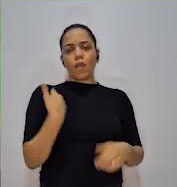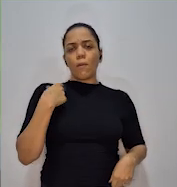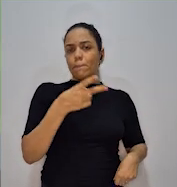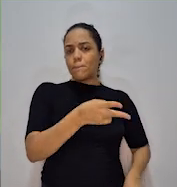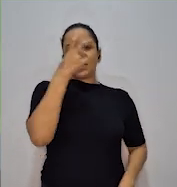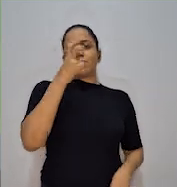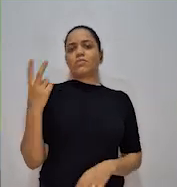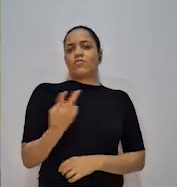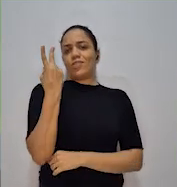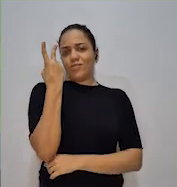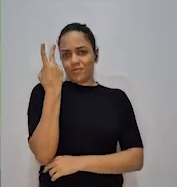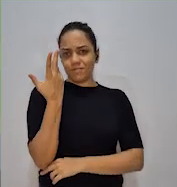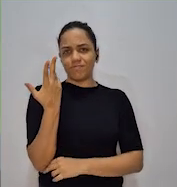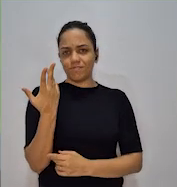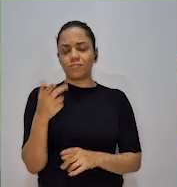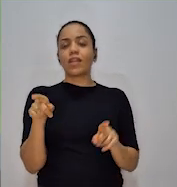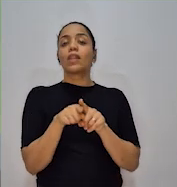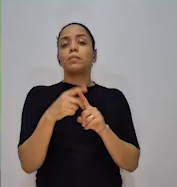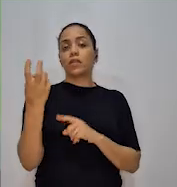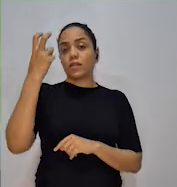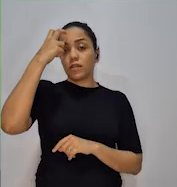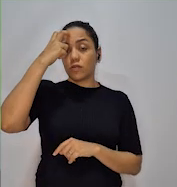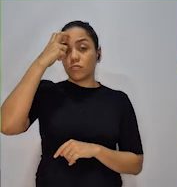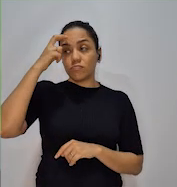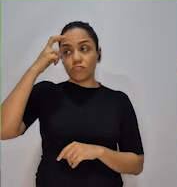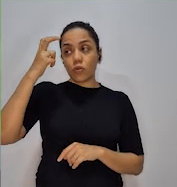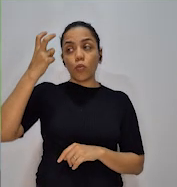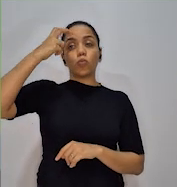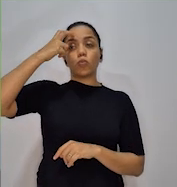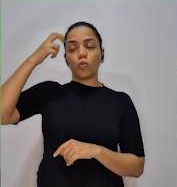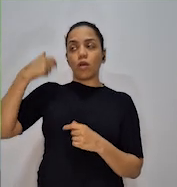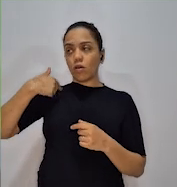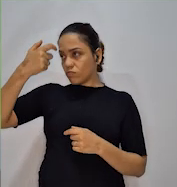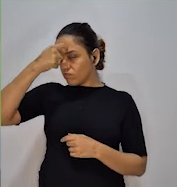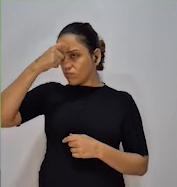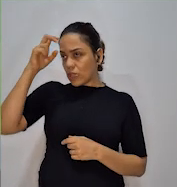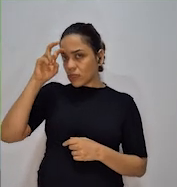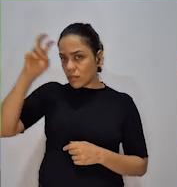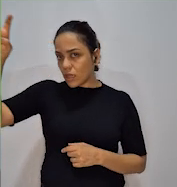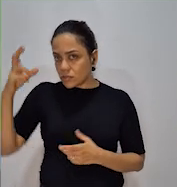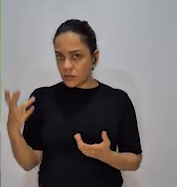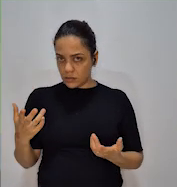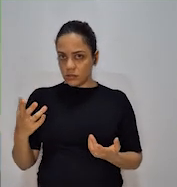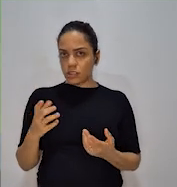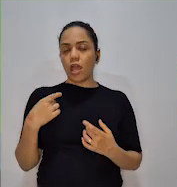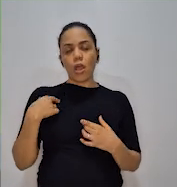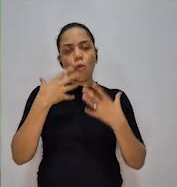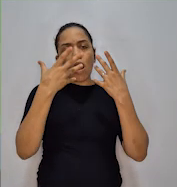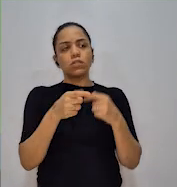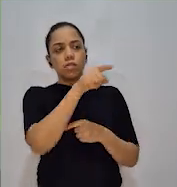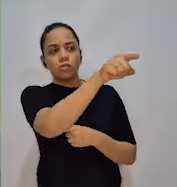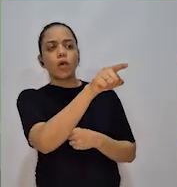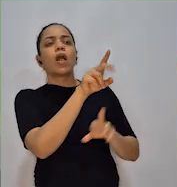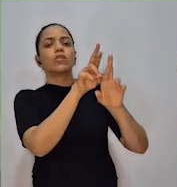Inteligência cultural, que é de fato considerar outros saberes, além dos saberes que estão nas nossas cabeças, do que a gente